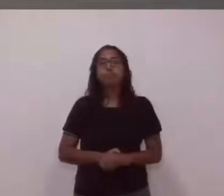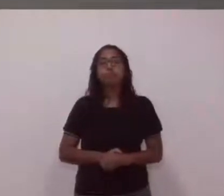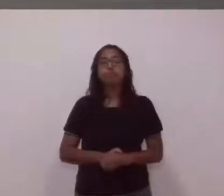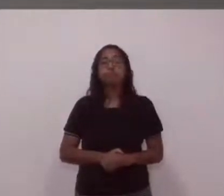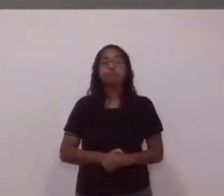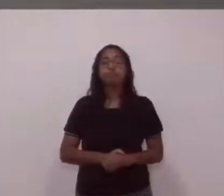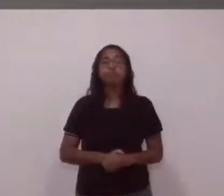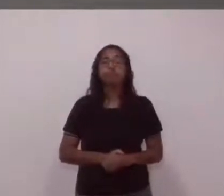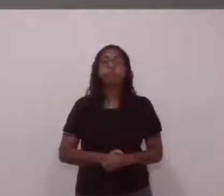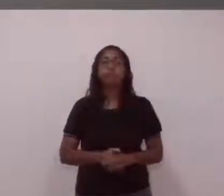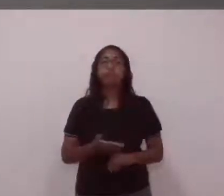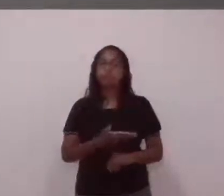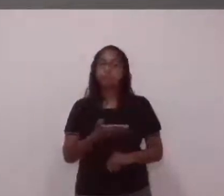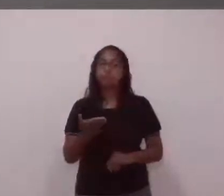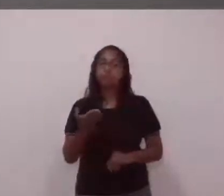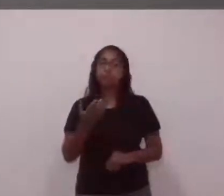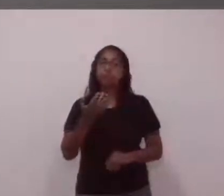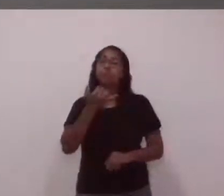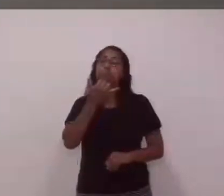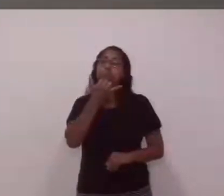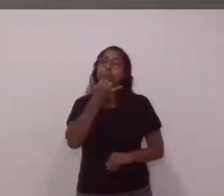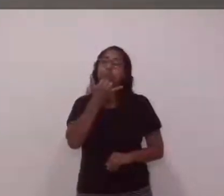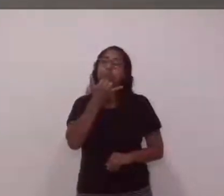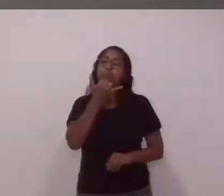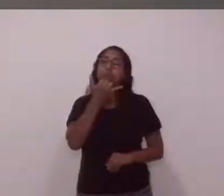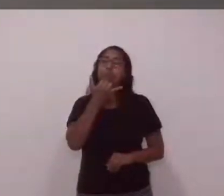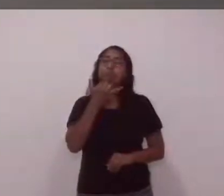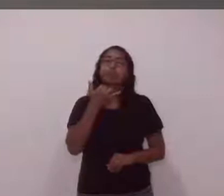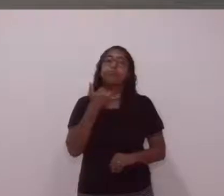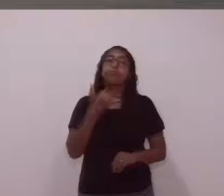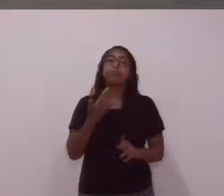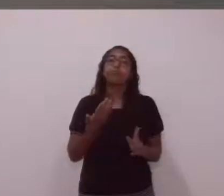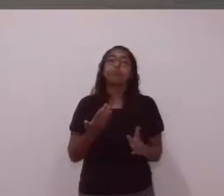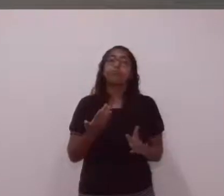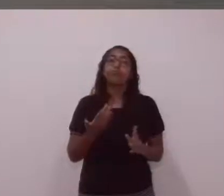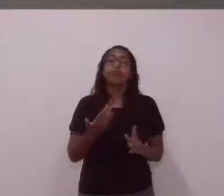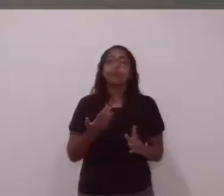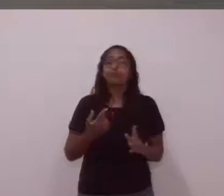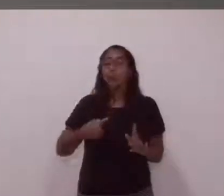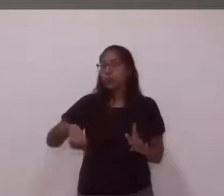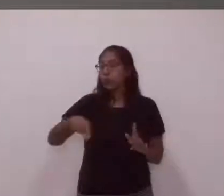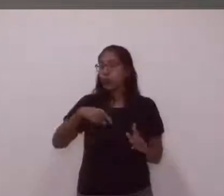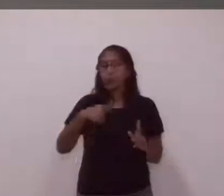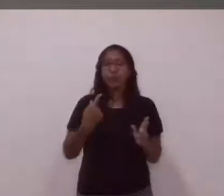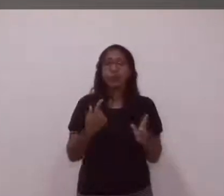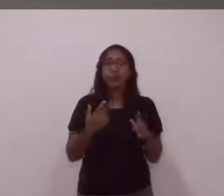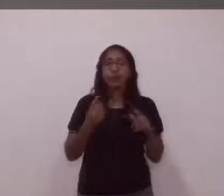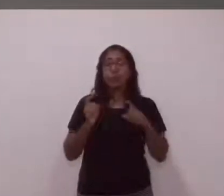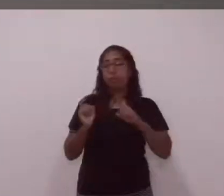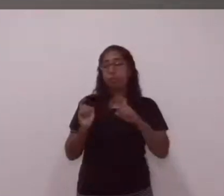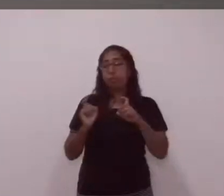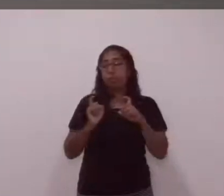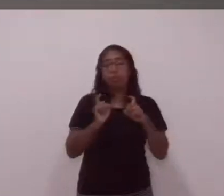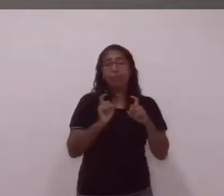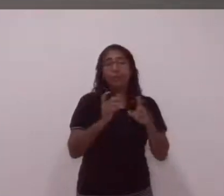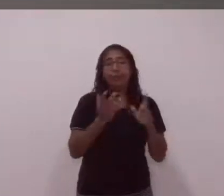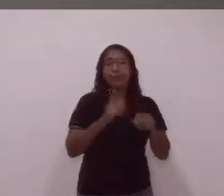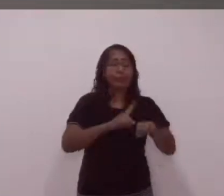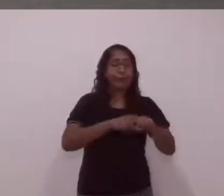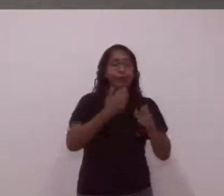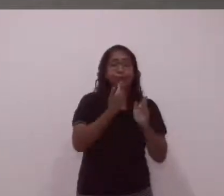certa forma vocês nos desculpem porque de certa forma eu acho que isso aqui tudo é uma perca de tempo mas vamos vamos lá